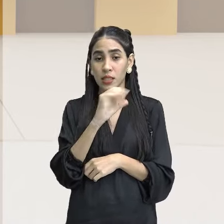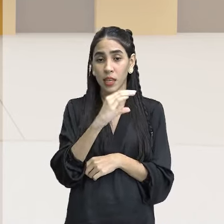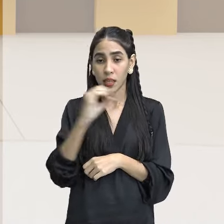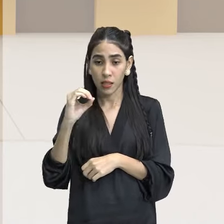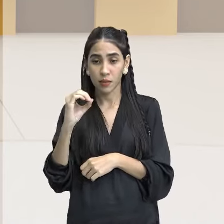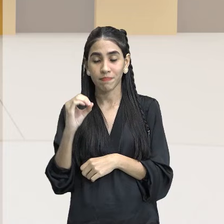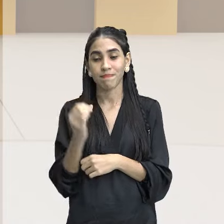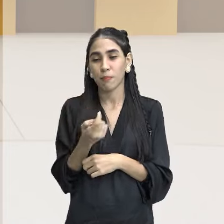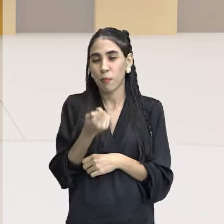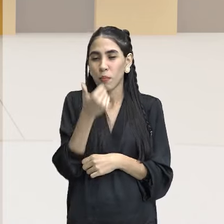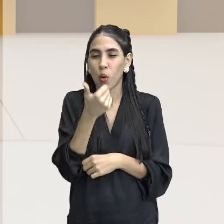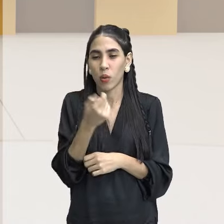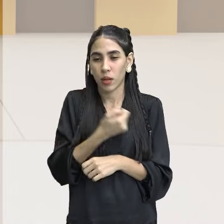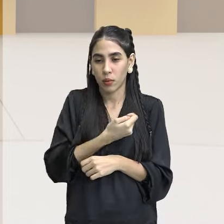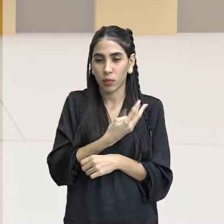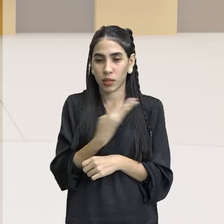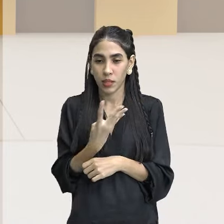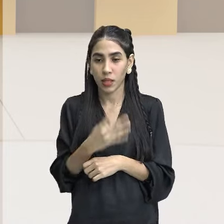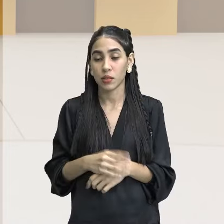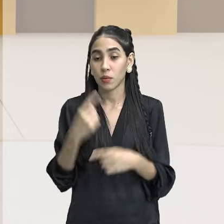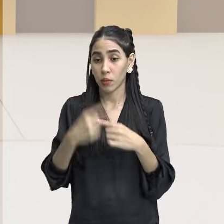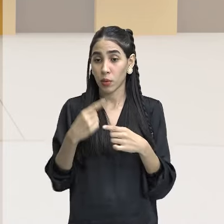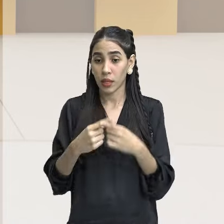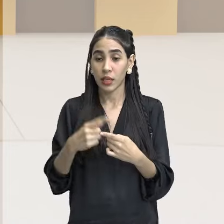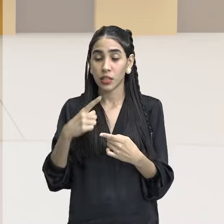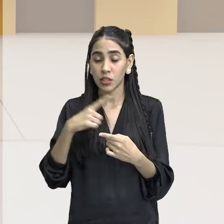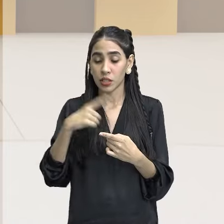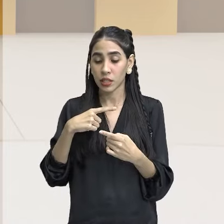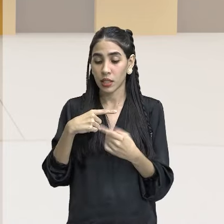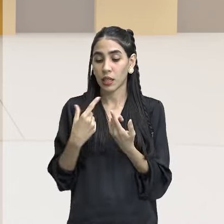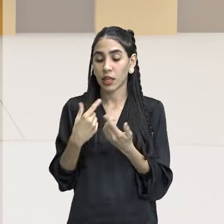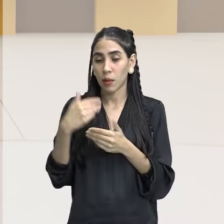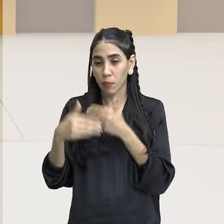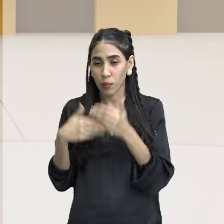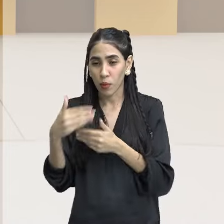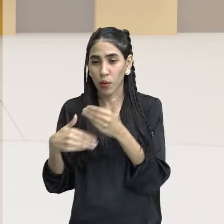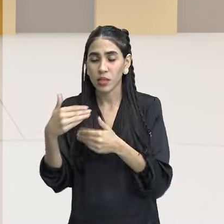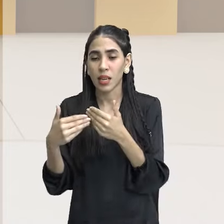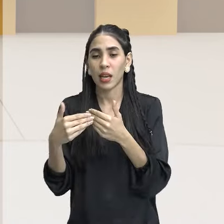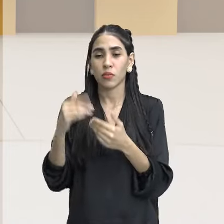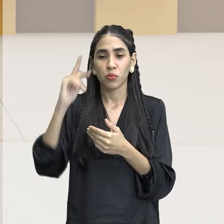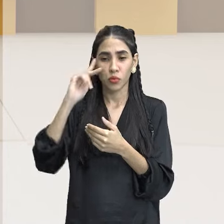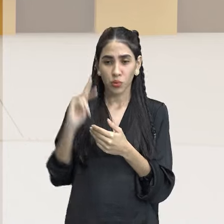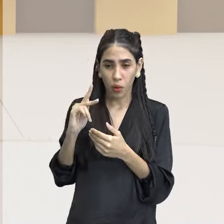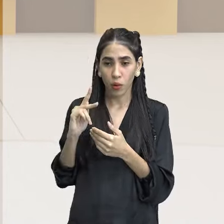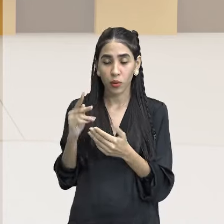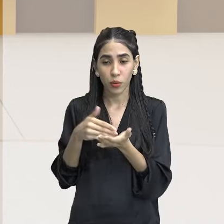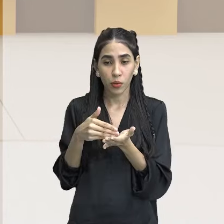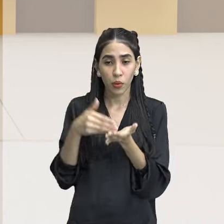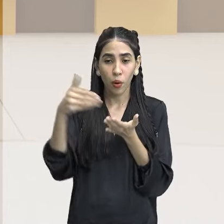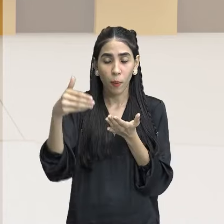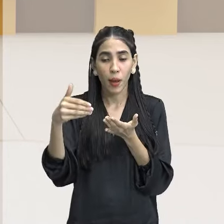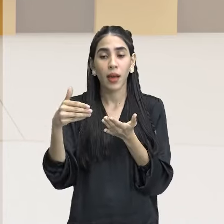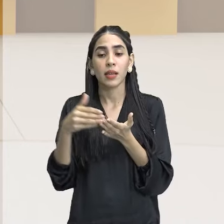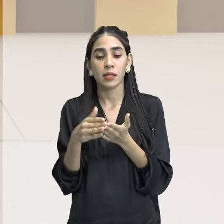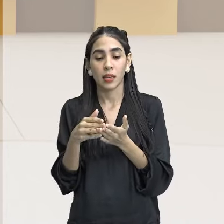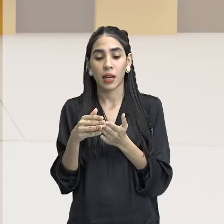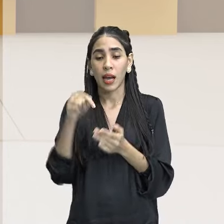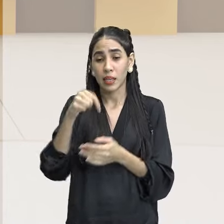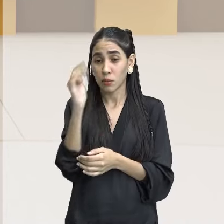em grande quantidade, porque existia o processo de exploração, a parte histórica, onde começa pelo litoral